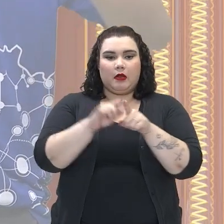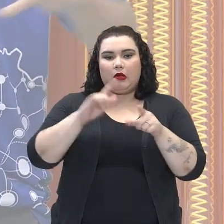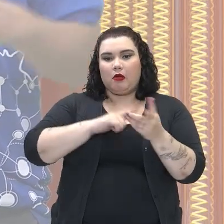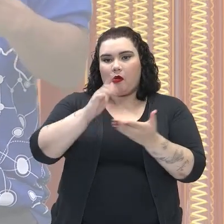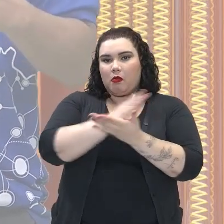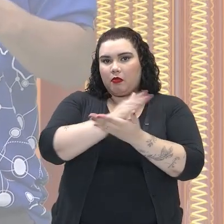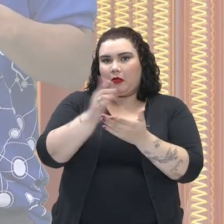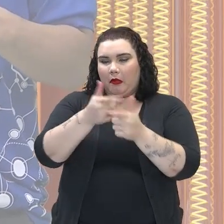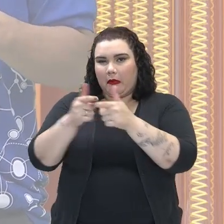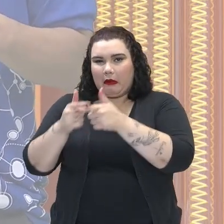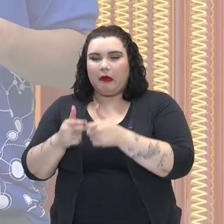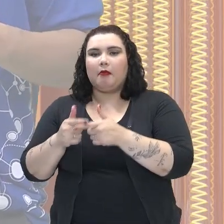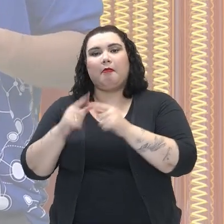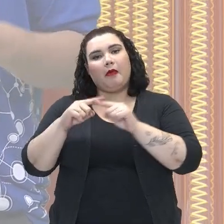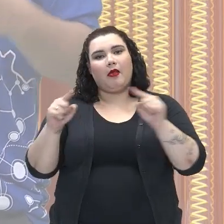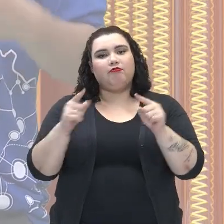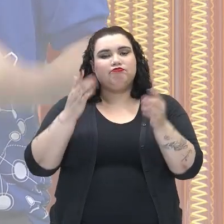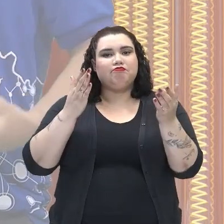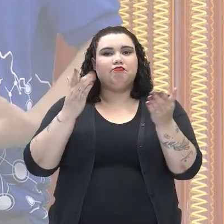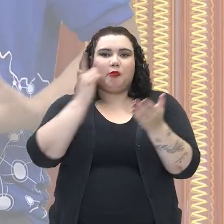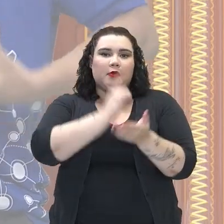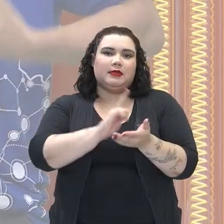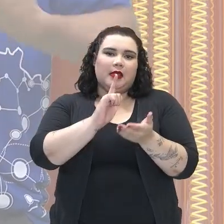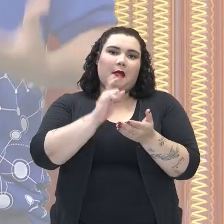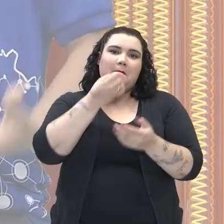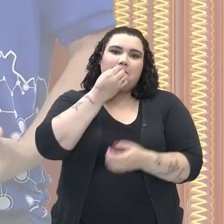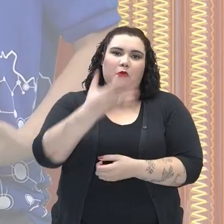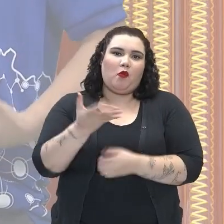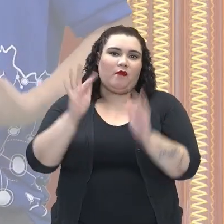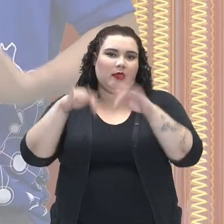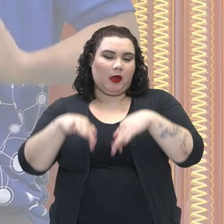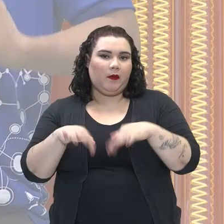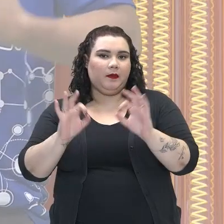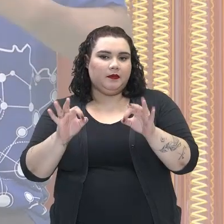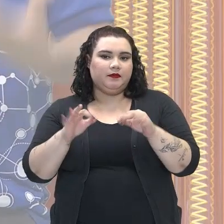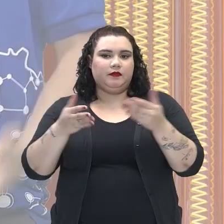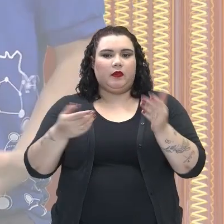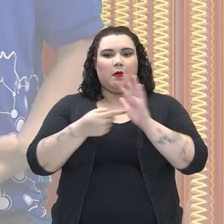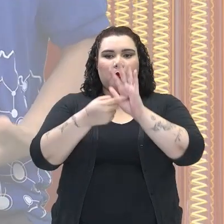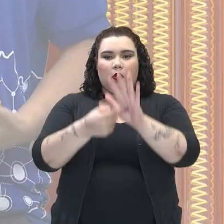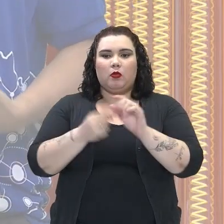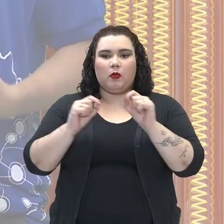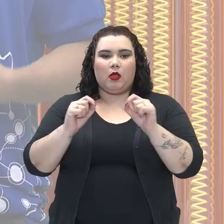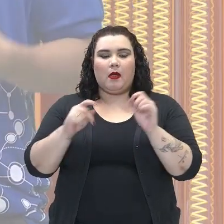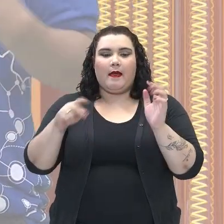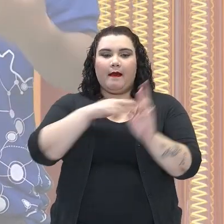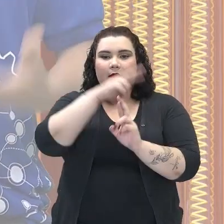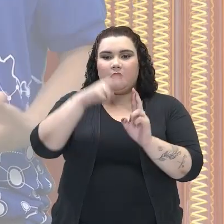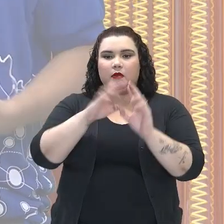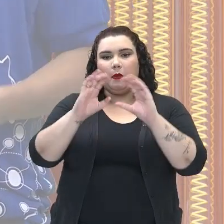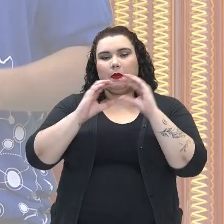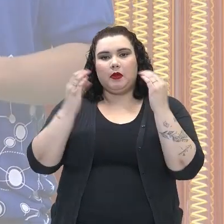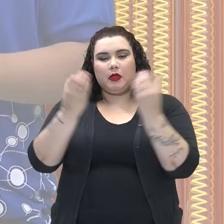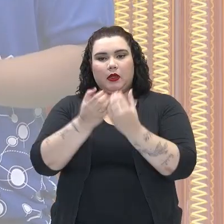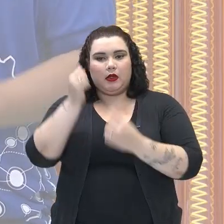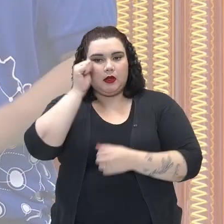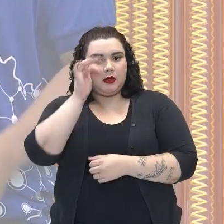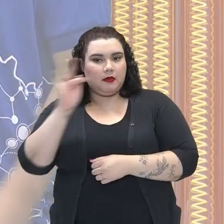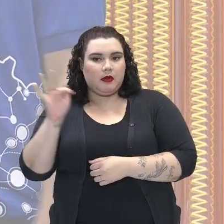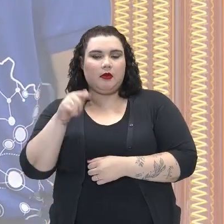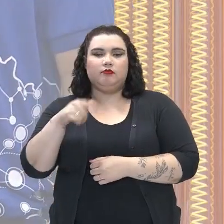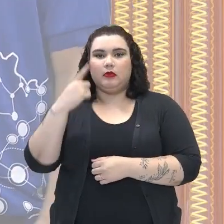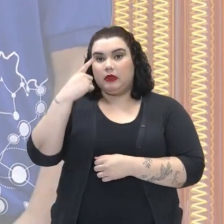também, mas dá tudo certo nesse filme. Então é um filme que traz muita questão de referências da comunidade africana e tudo mais. É um filme